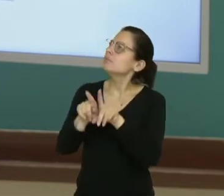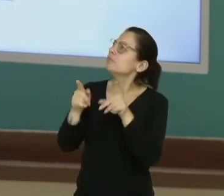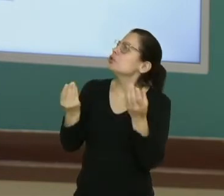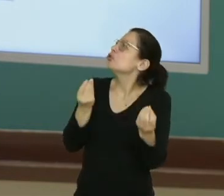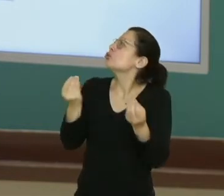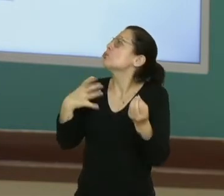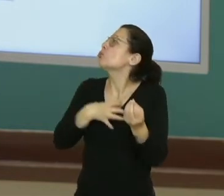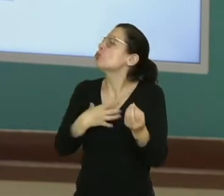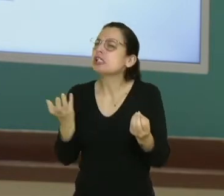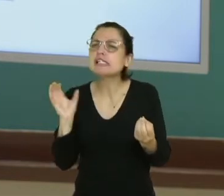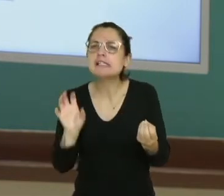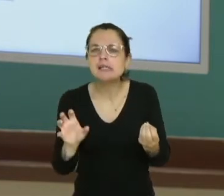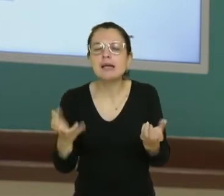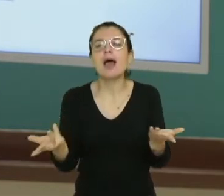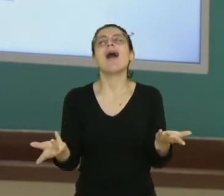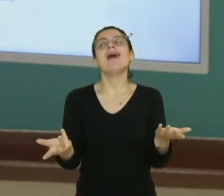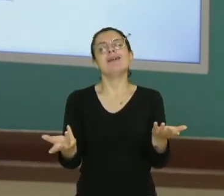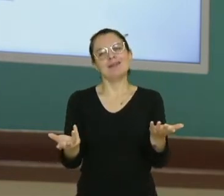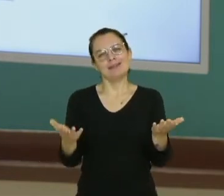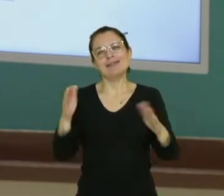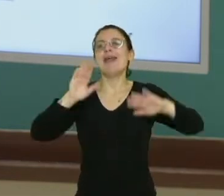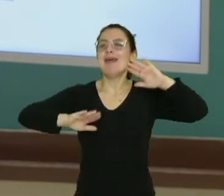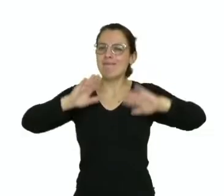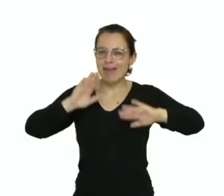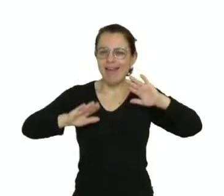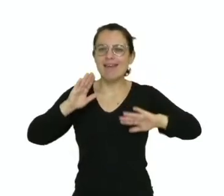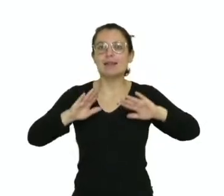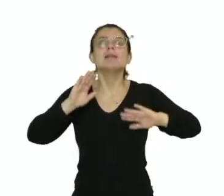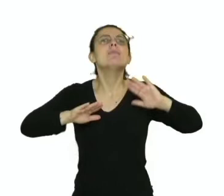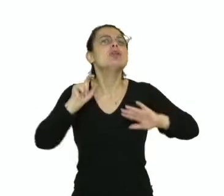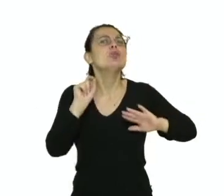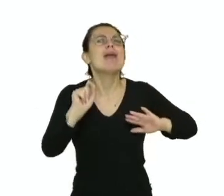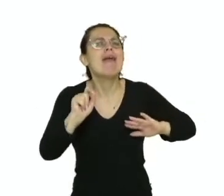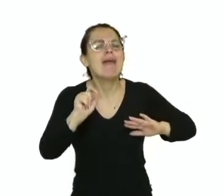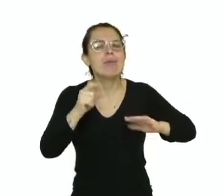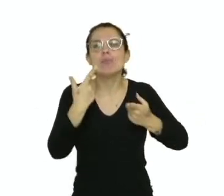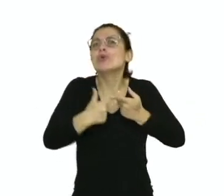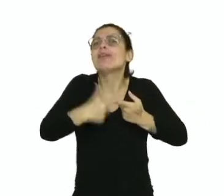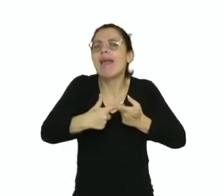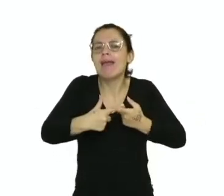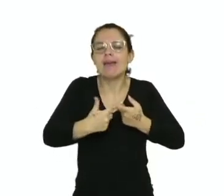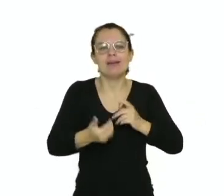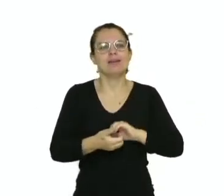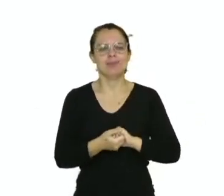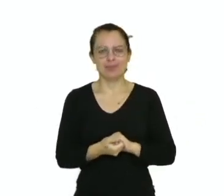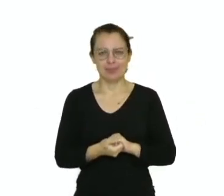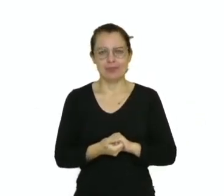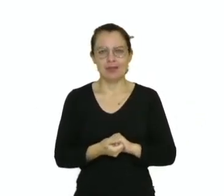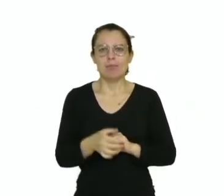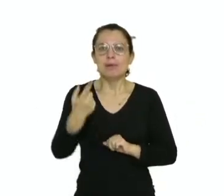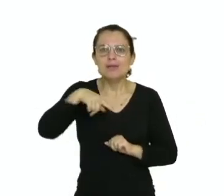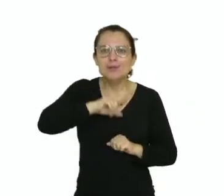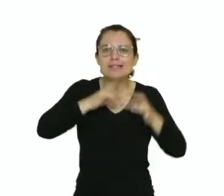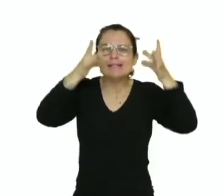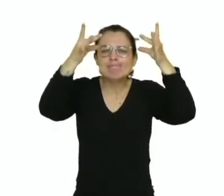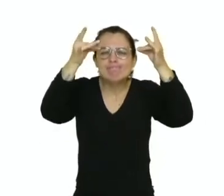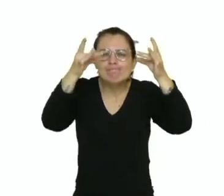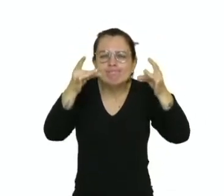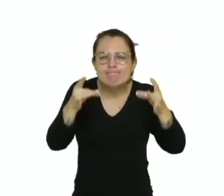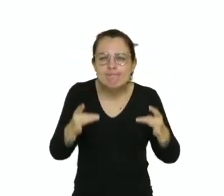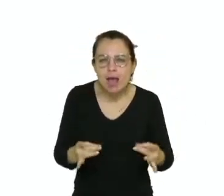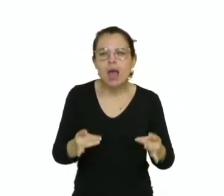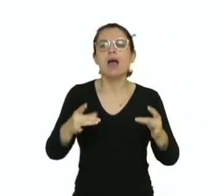isso vai depender de depende. Na verdade, depende do quê? Por quê? Para descrever o movimento, né, nós